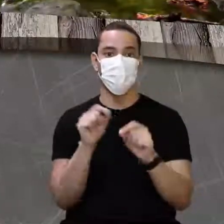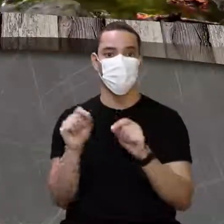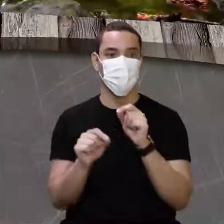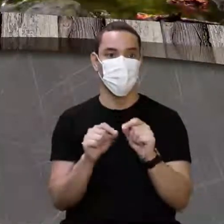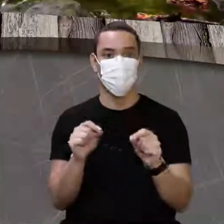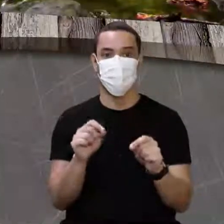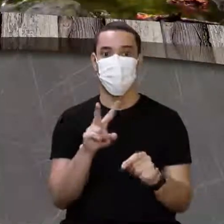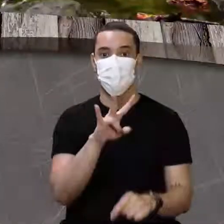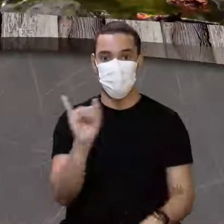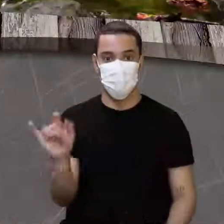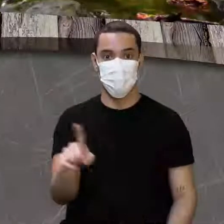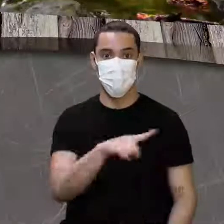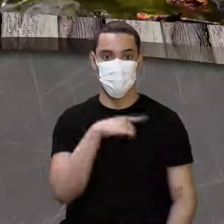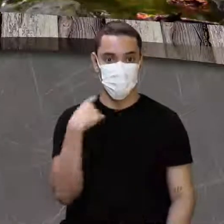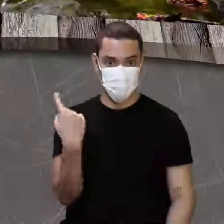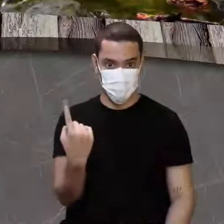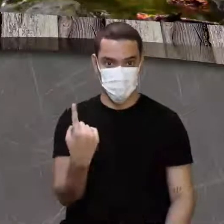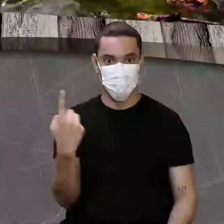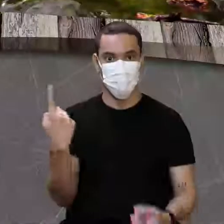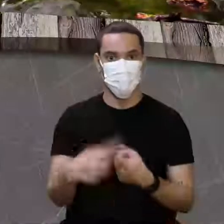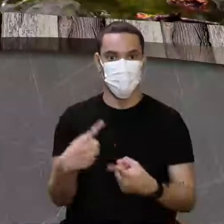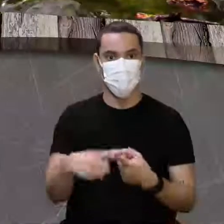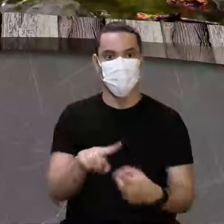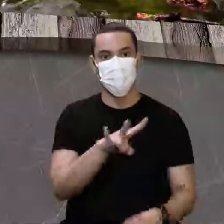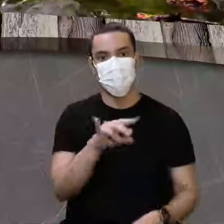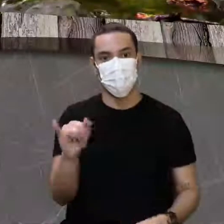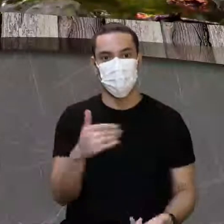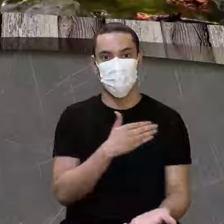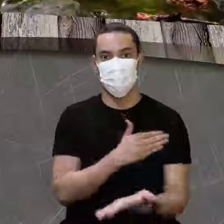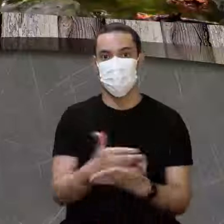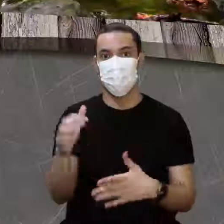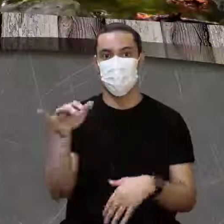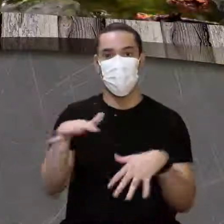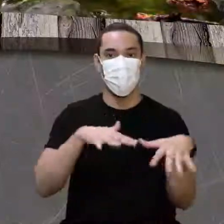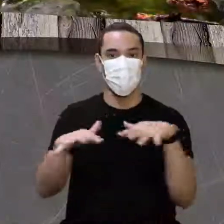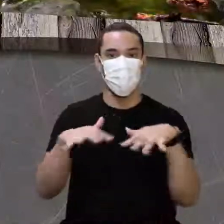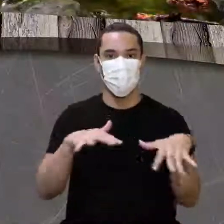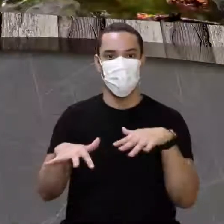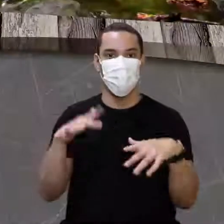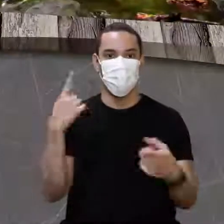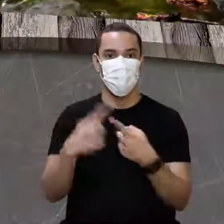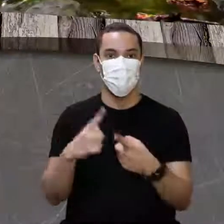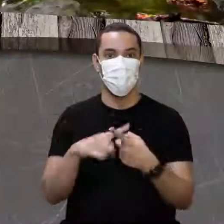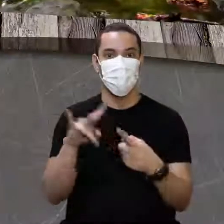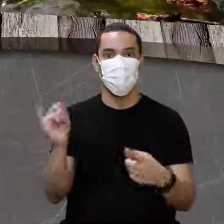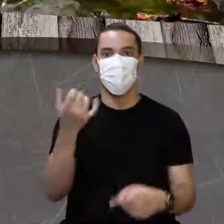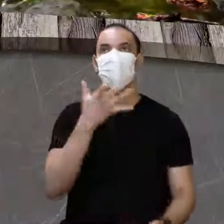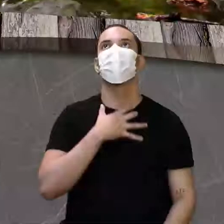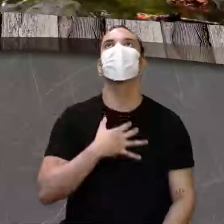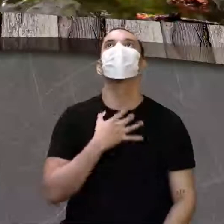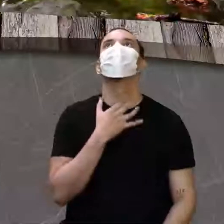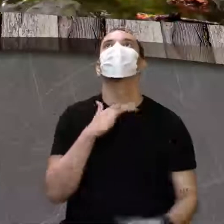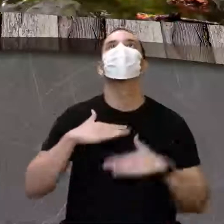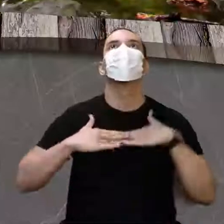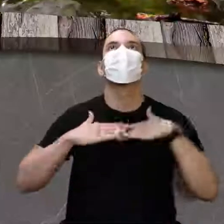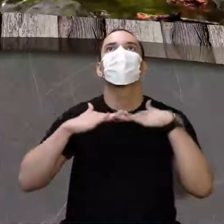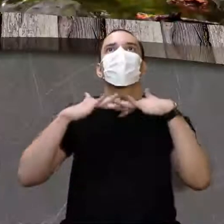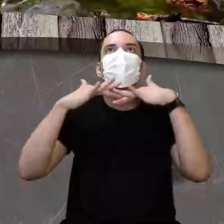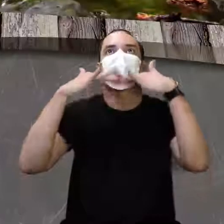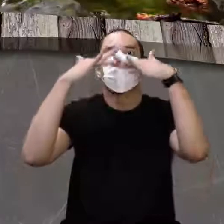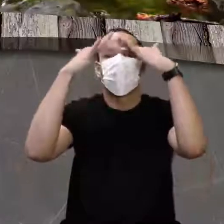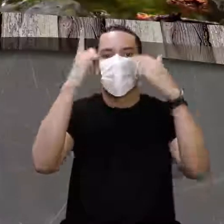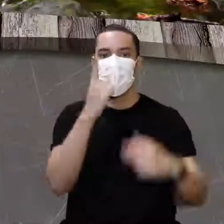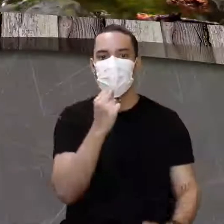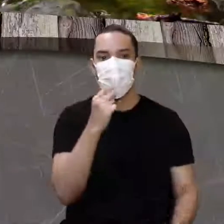acabar matando essa presa, vai perder, ele vai começar a parar de se movimentar, porque ele vai afogar. E aí ele começa a